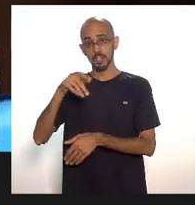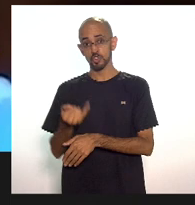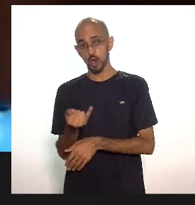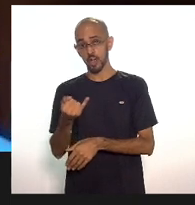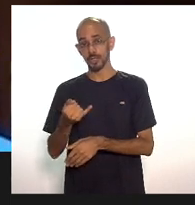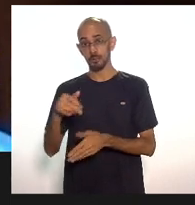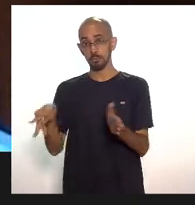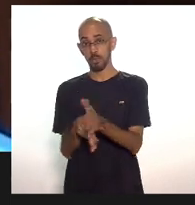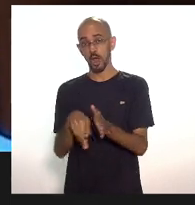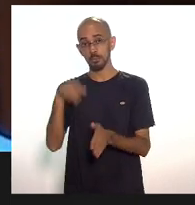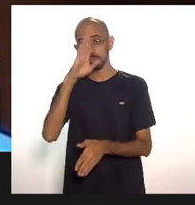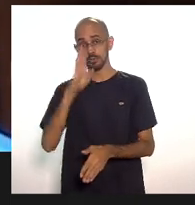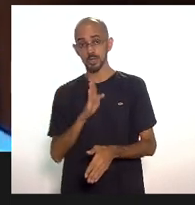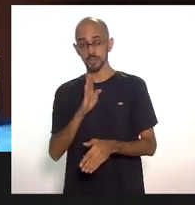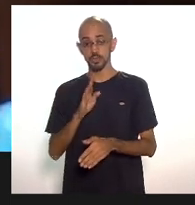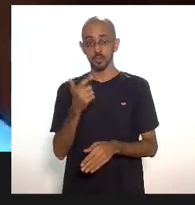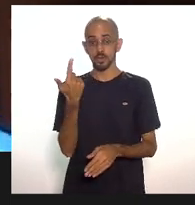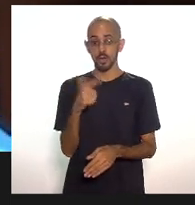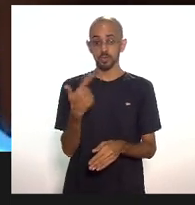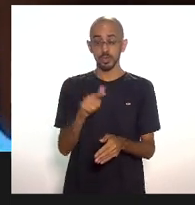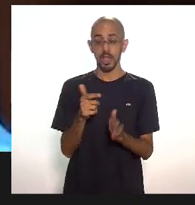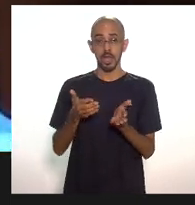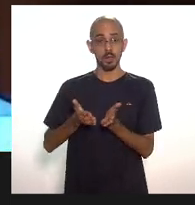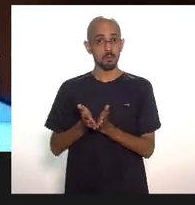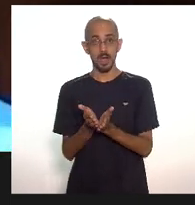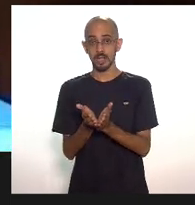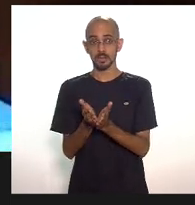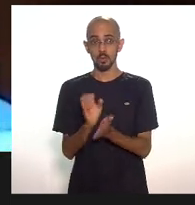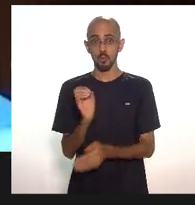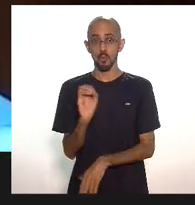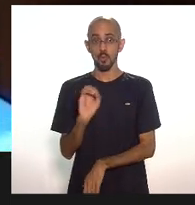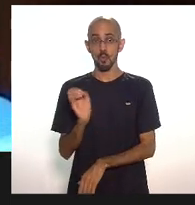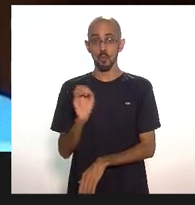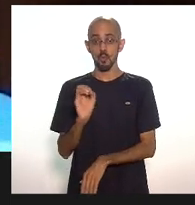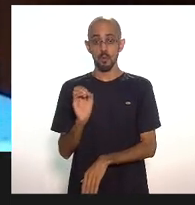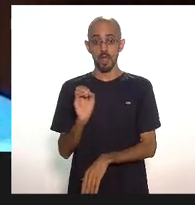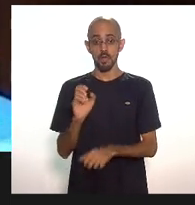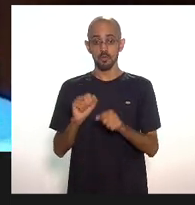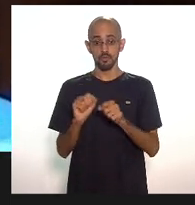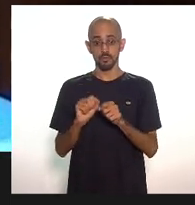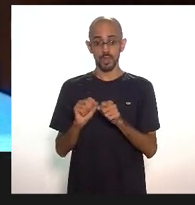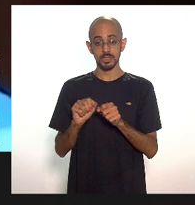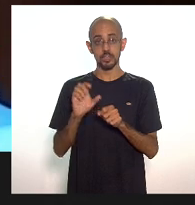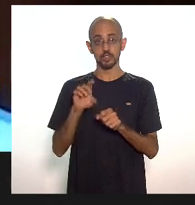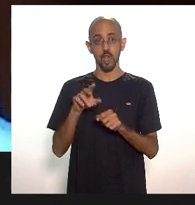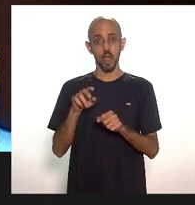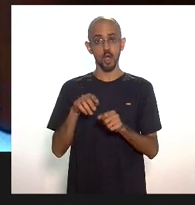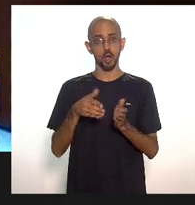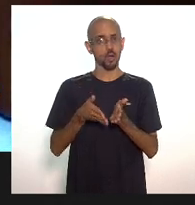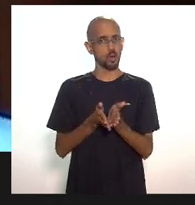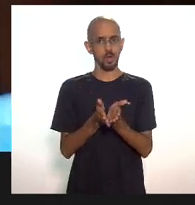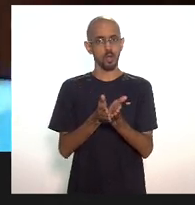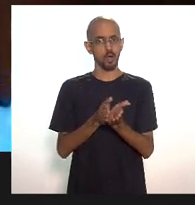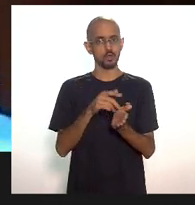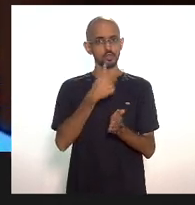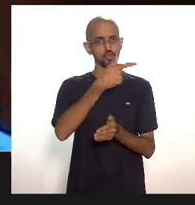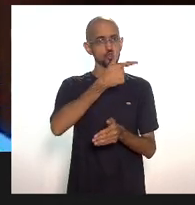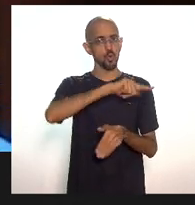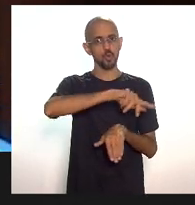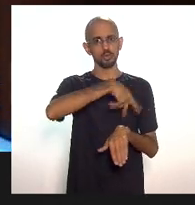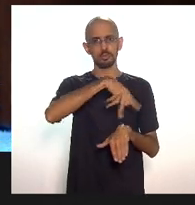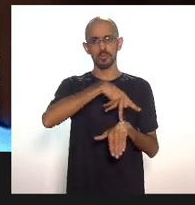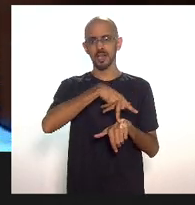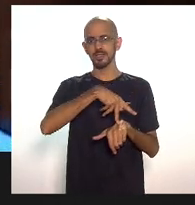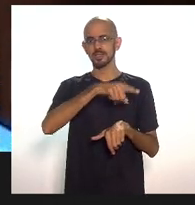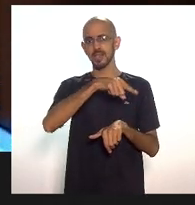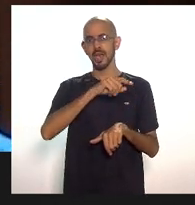Felipe, frota nenhuma, não tem embarcação nenhuma, opere no setor apenas com afretamento estrangeiro, isso é